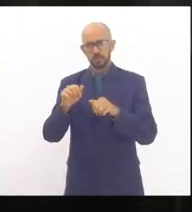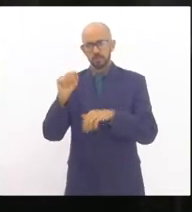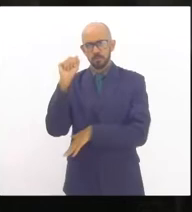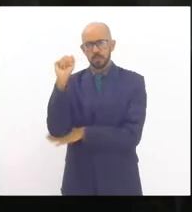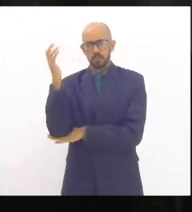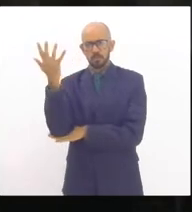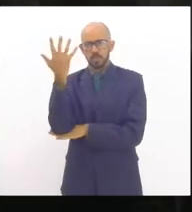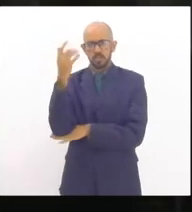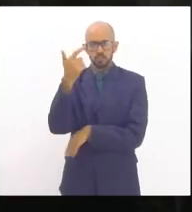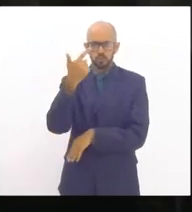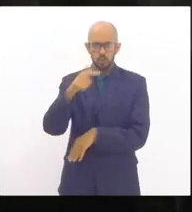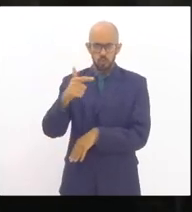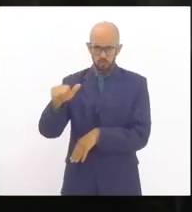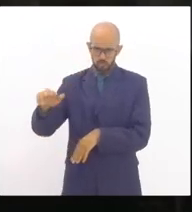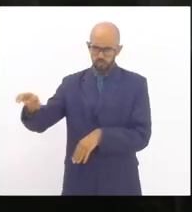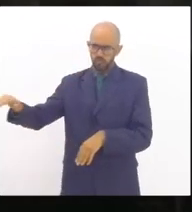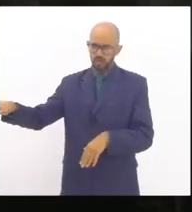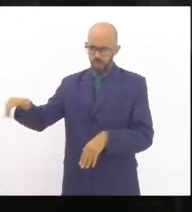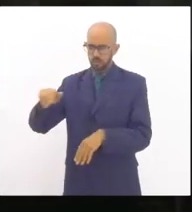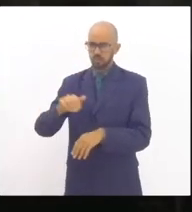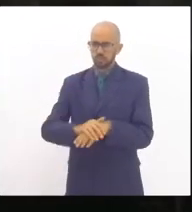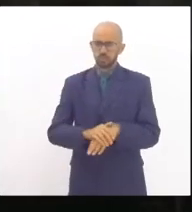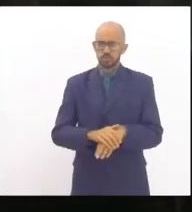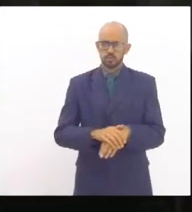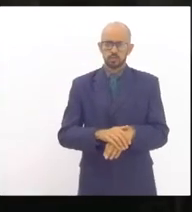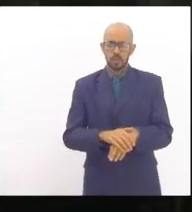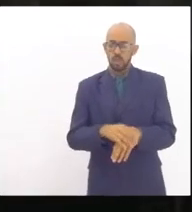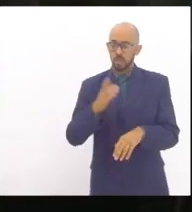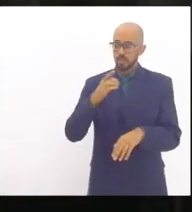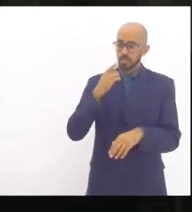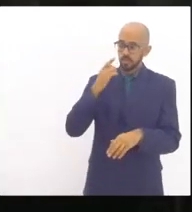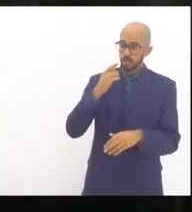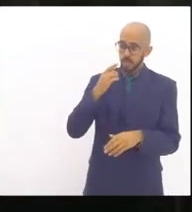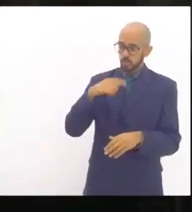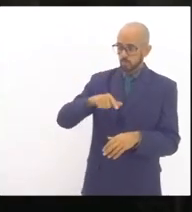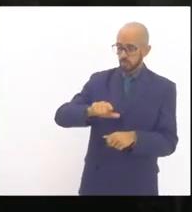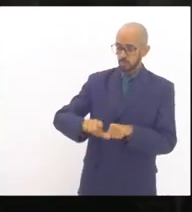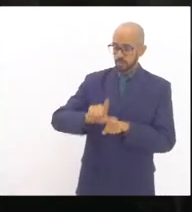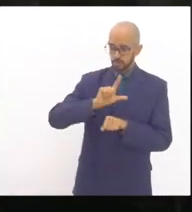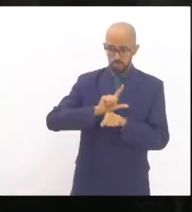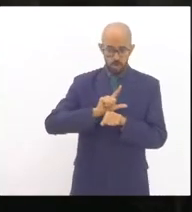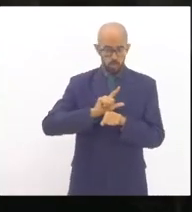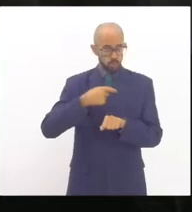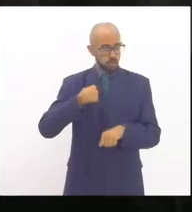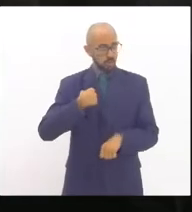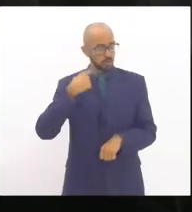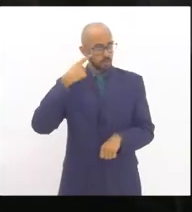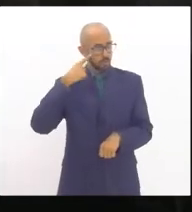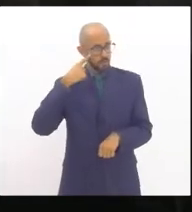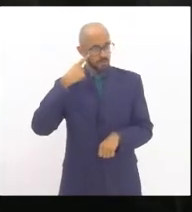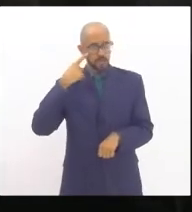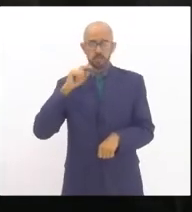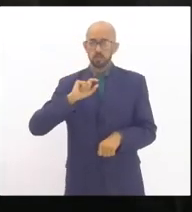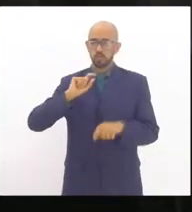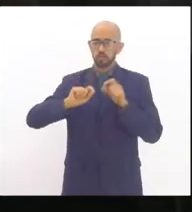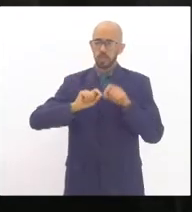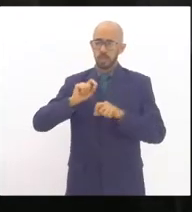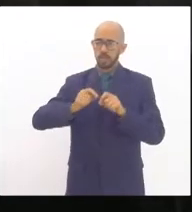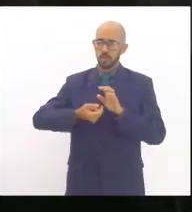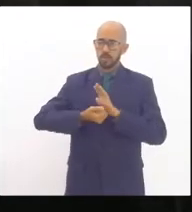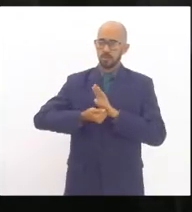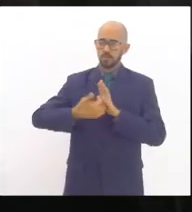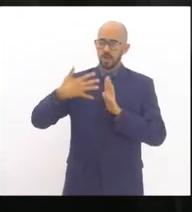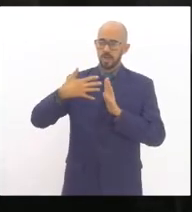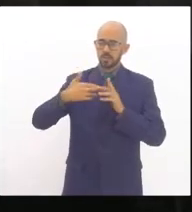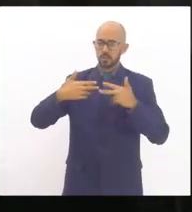tantas outras e assistência social e aí Deputado dos pau eu fico me pensando Quantas coisas poderiam